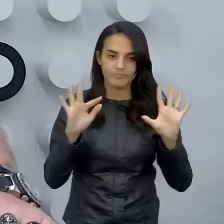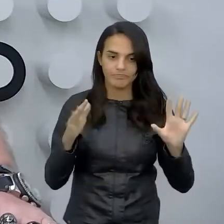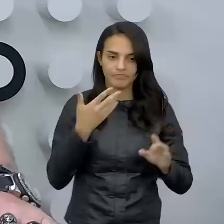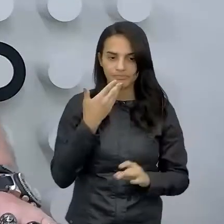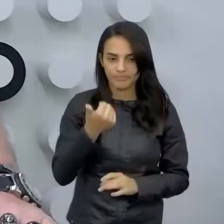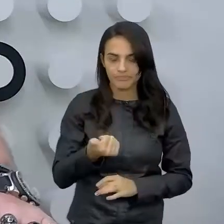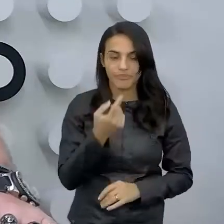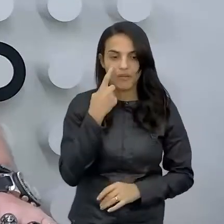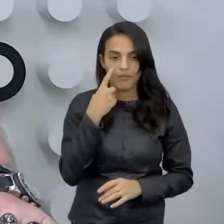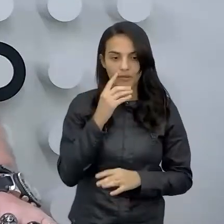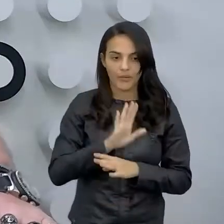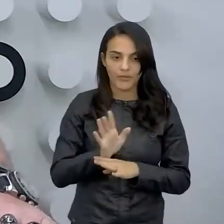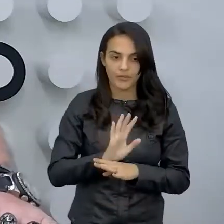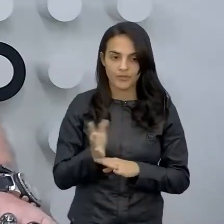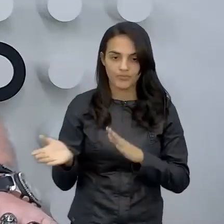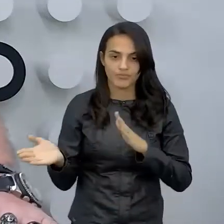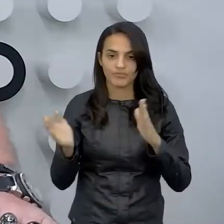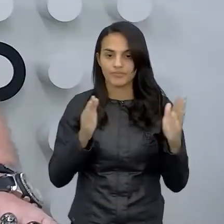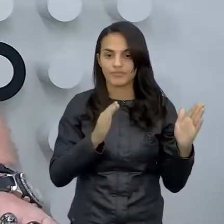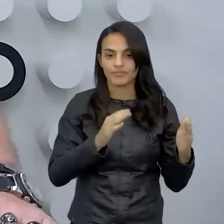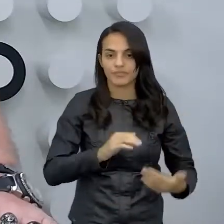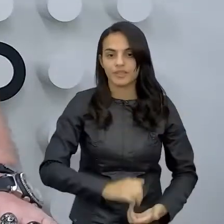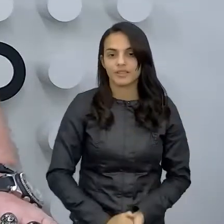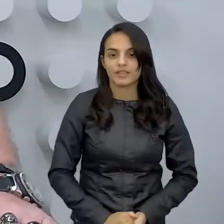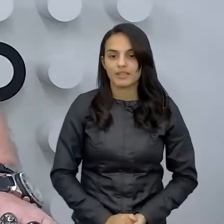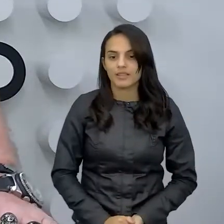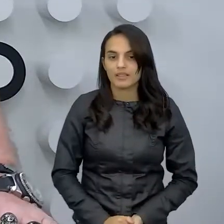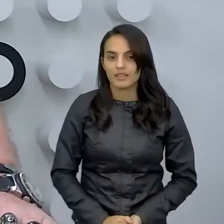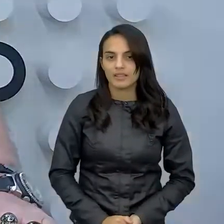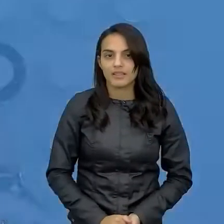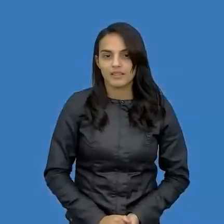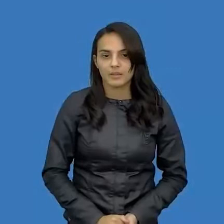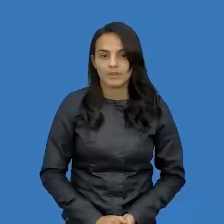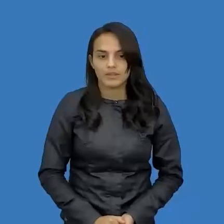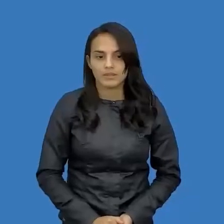certo? Põe aí na tela, por gentileza.